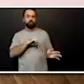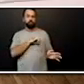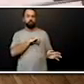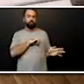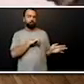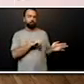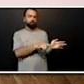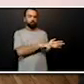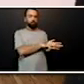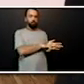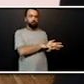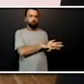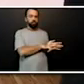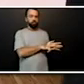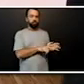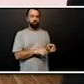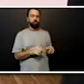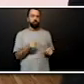Olha,